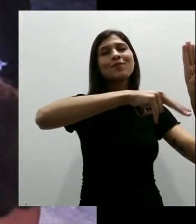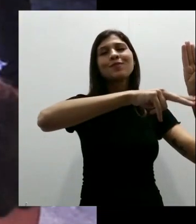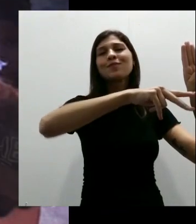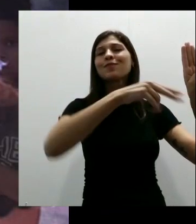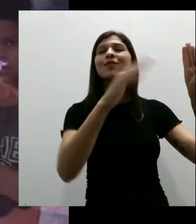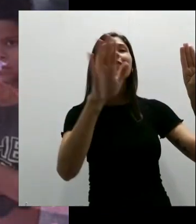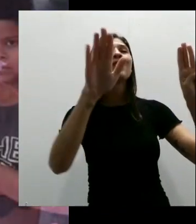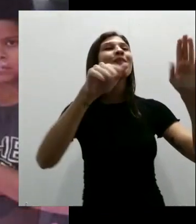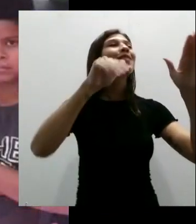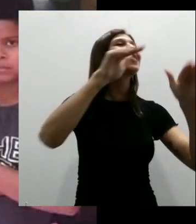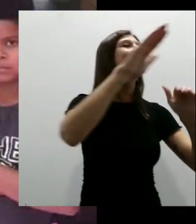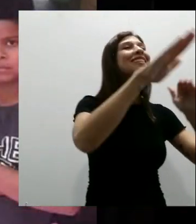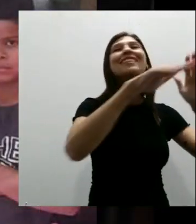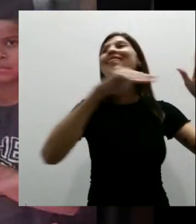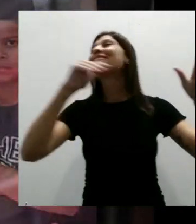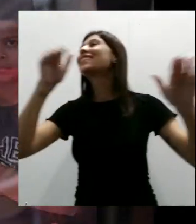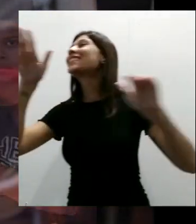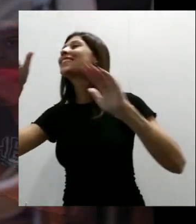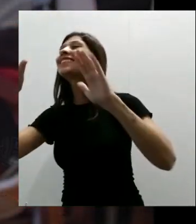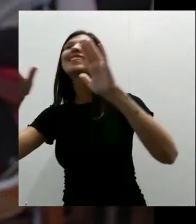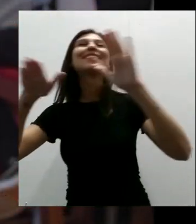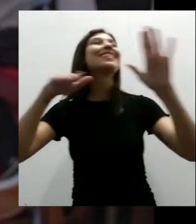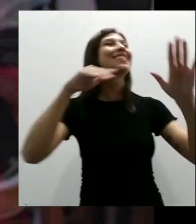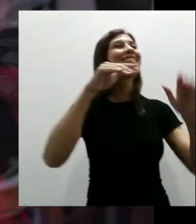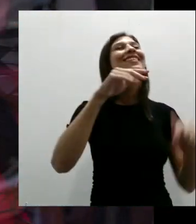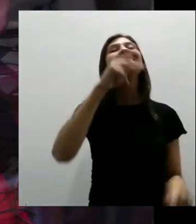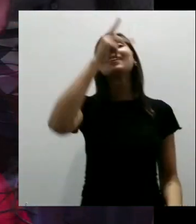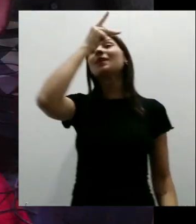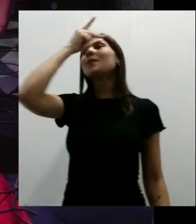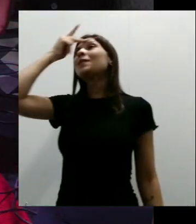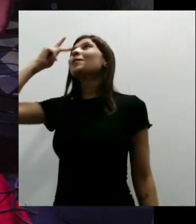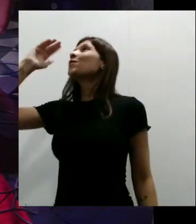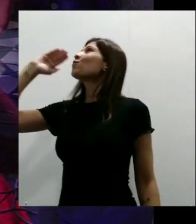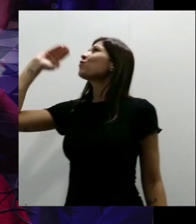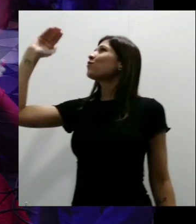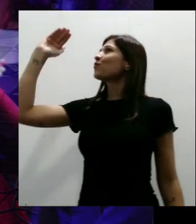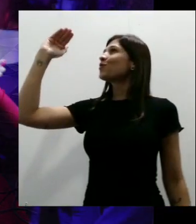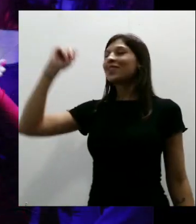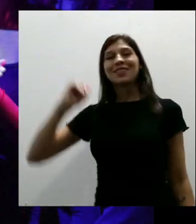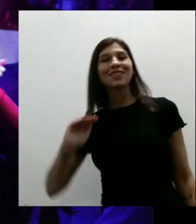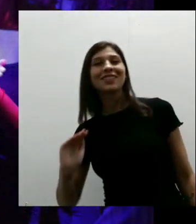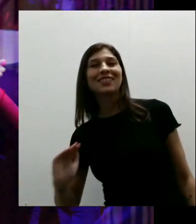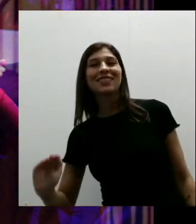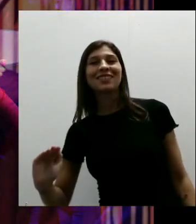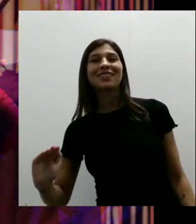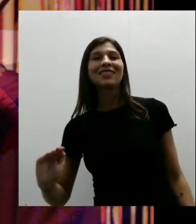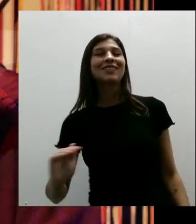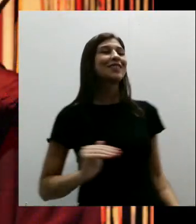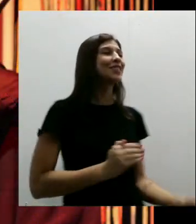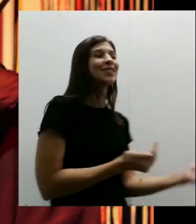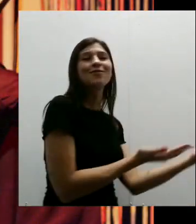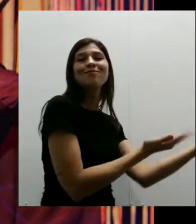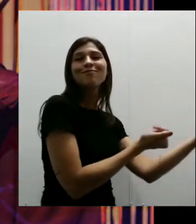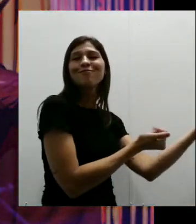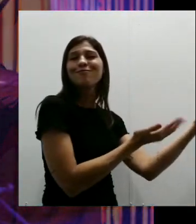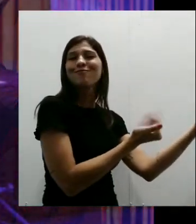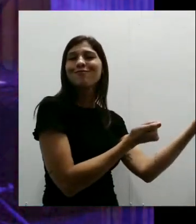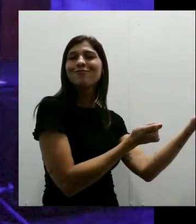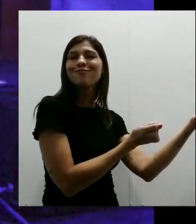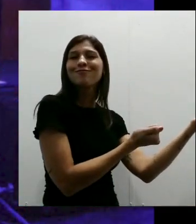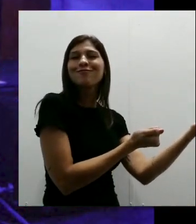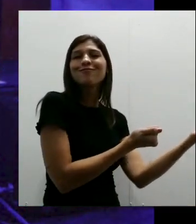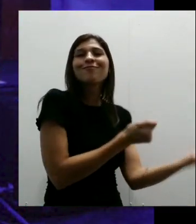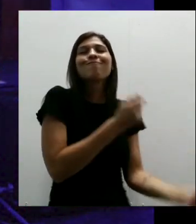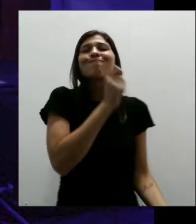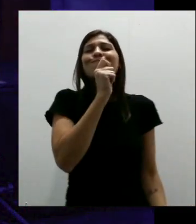quiser chegar. E chega gente grande, gente pequena, gente jovem e gente